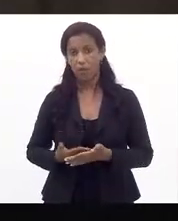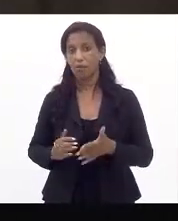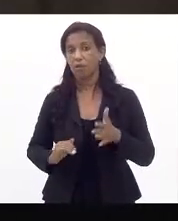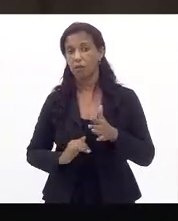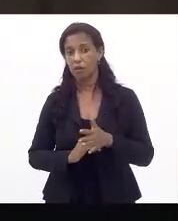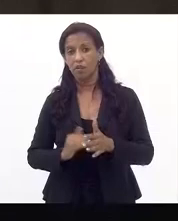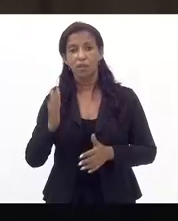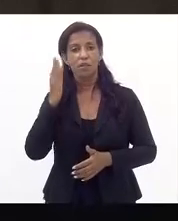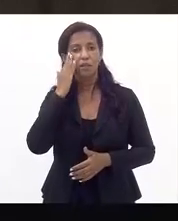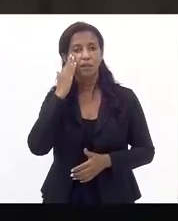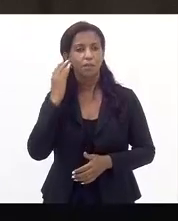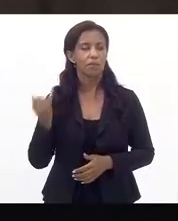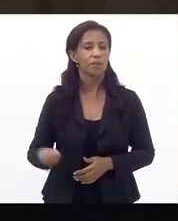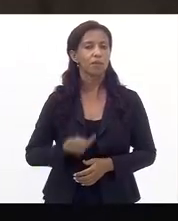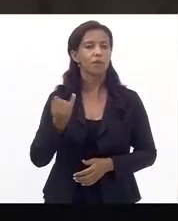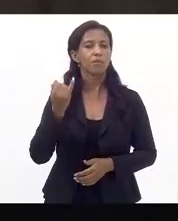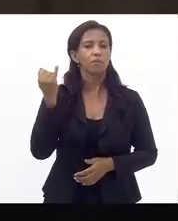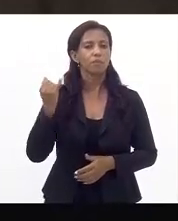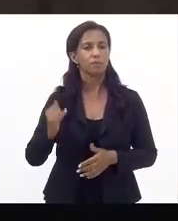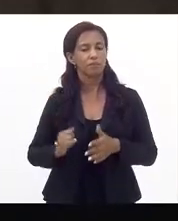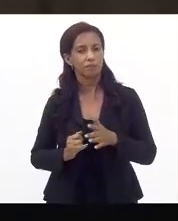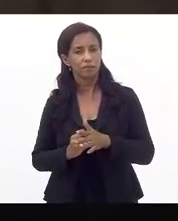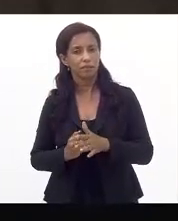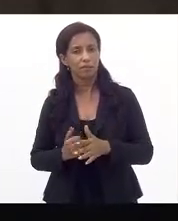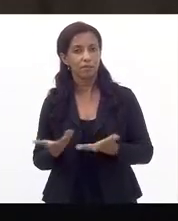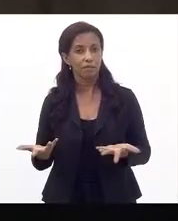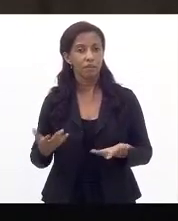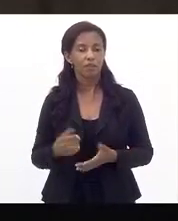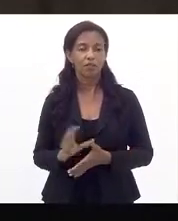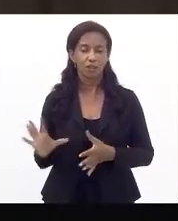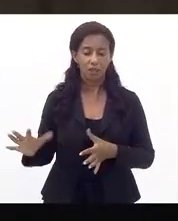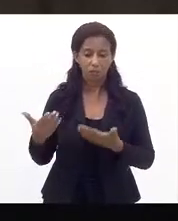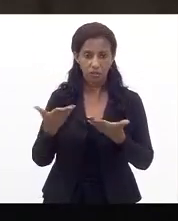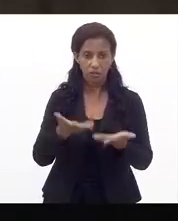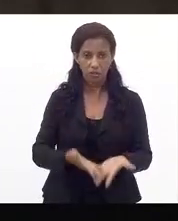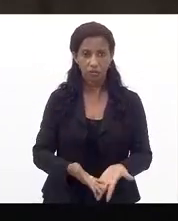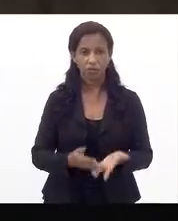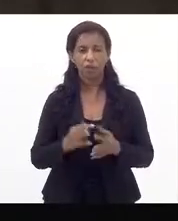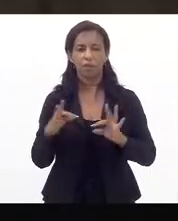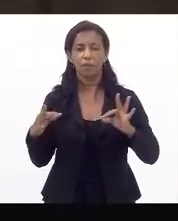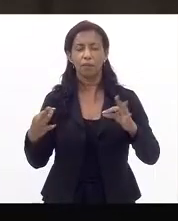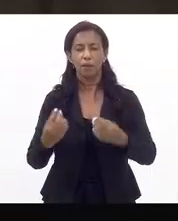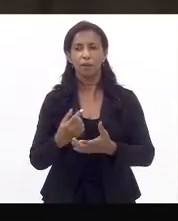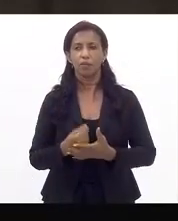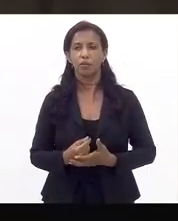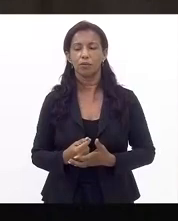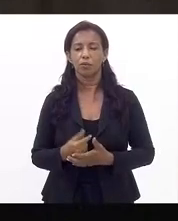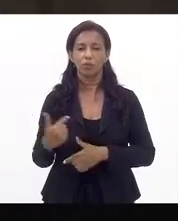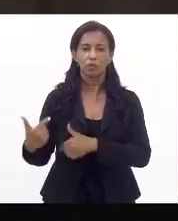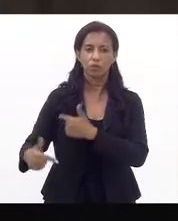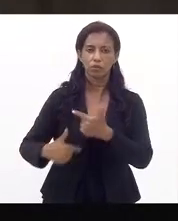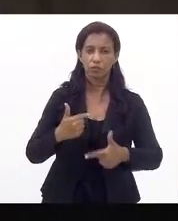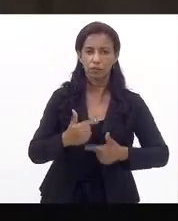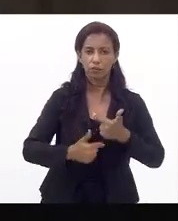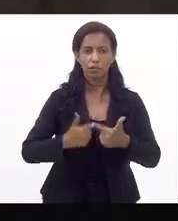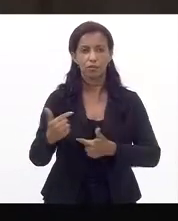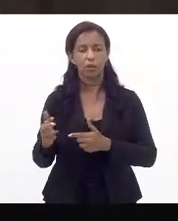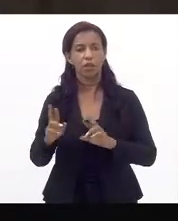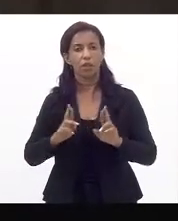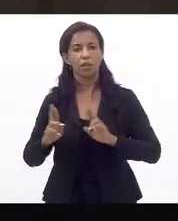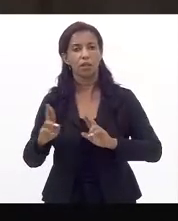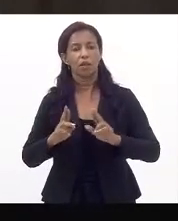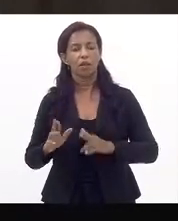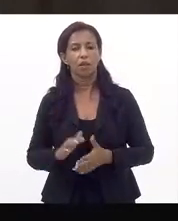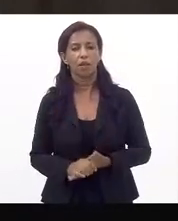nas instituições e sabemos o papel das instituições mas que não me deixar consignado aqui para todos nós servidores em